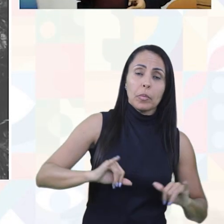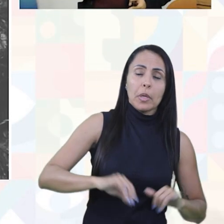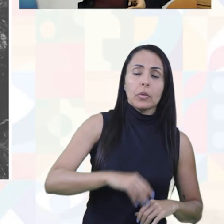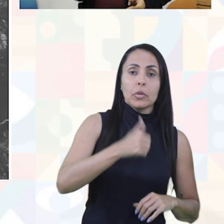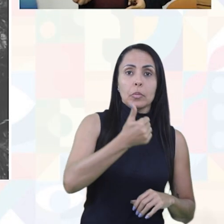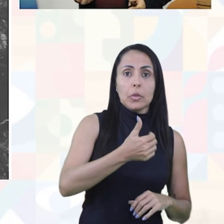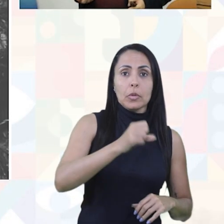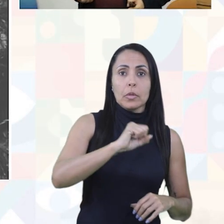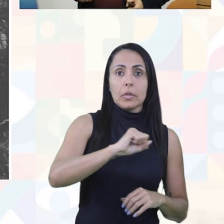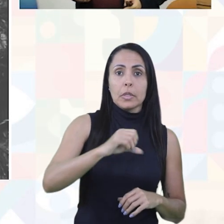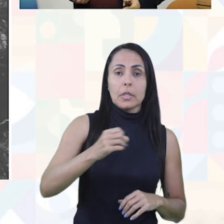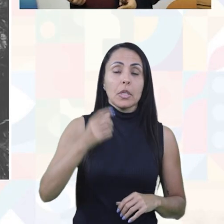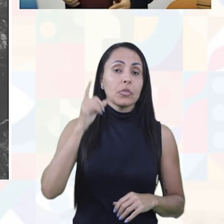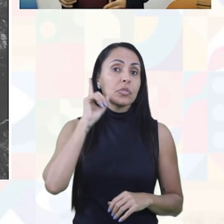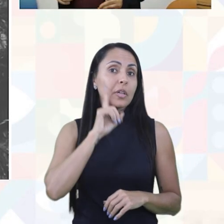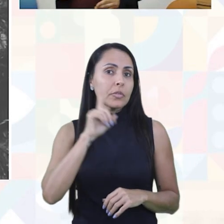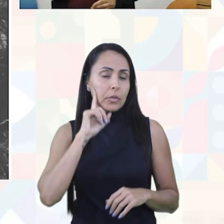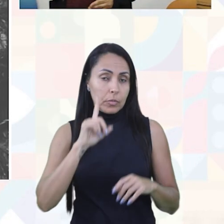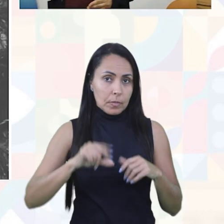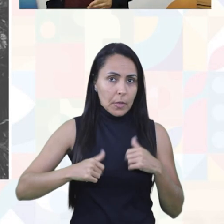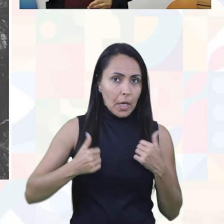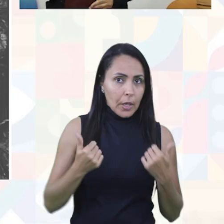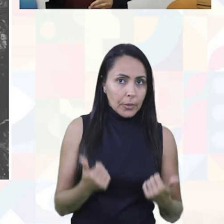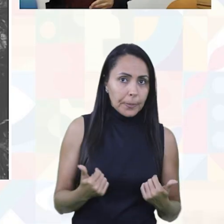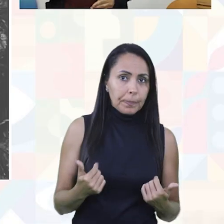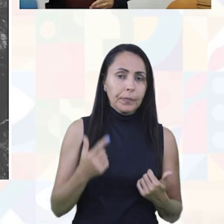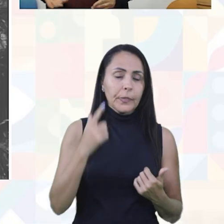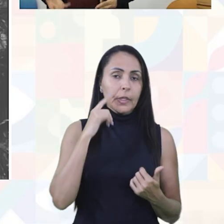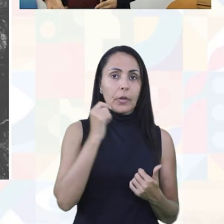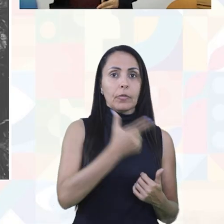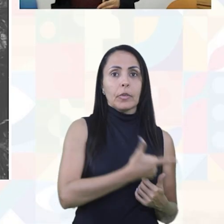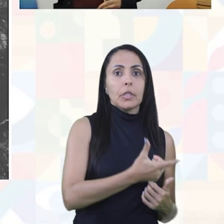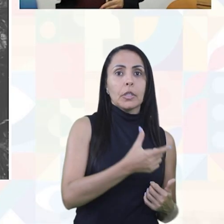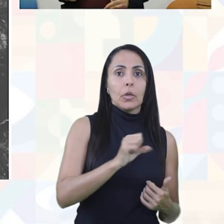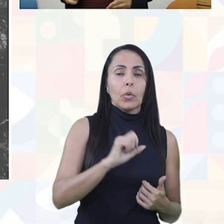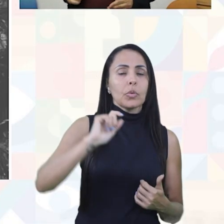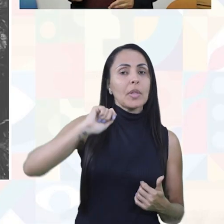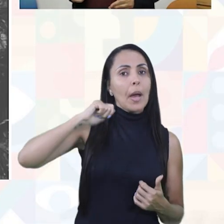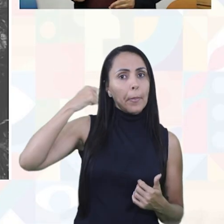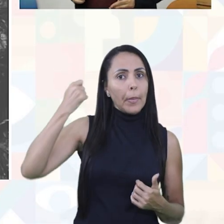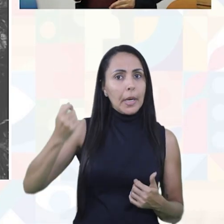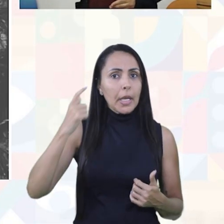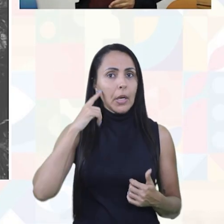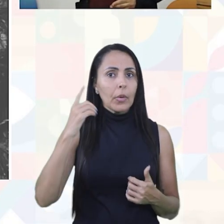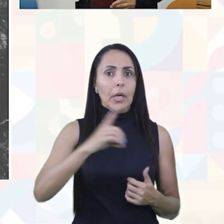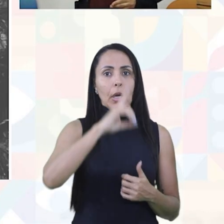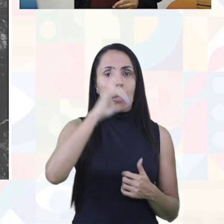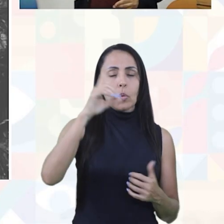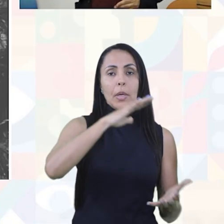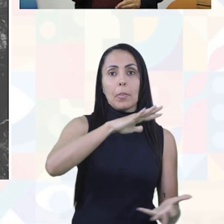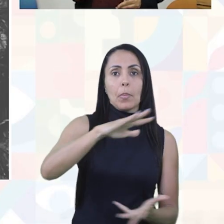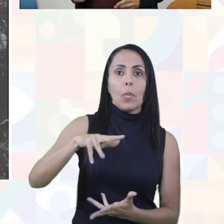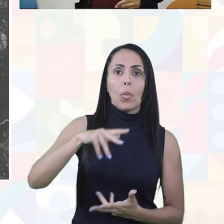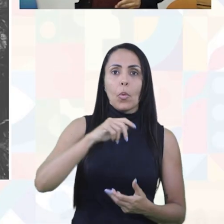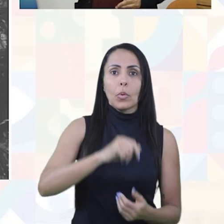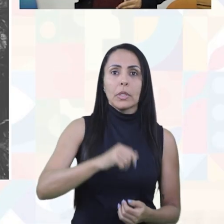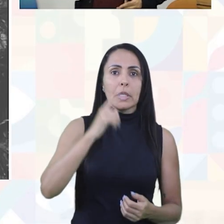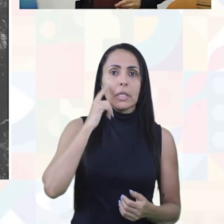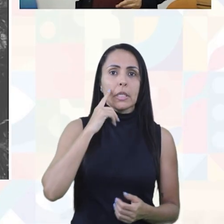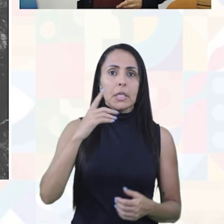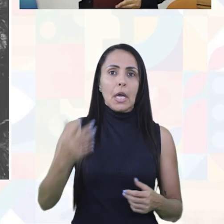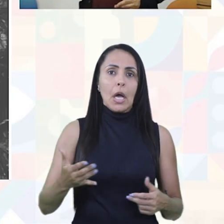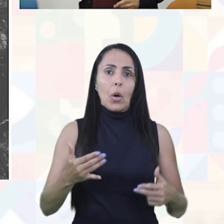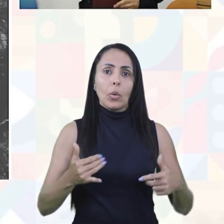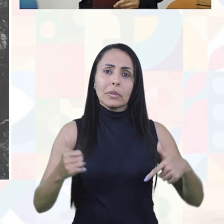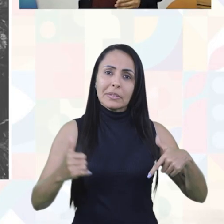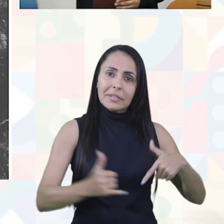1886 lá nos Estados Unidos, tá certo? E em 28 de abril a gente tem aí o Dia Mundial em memória das vítimas de